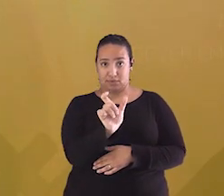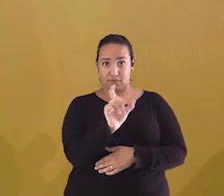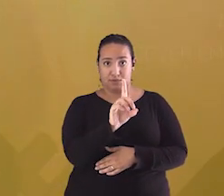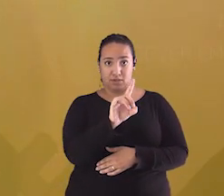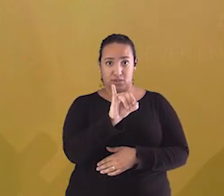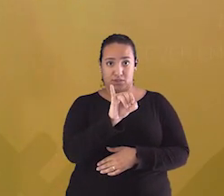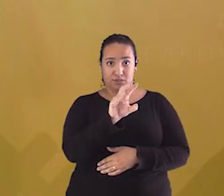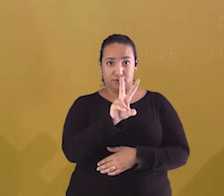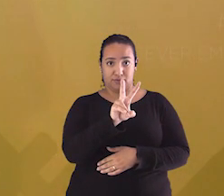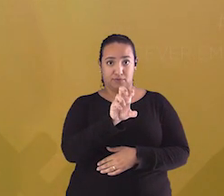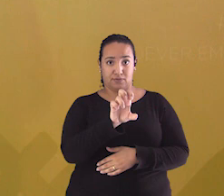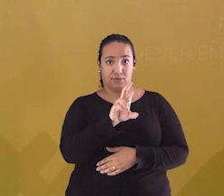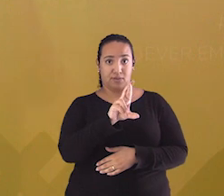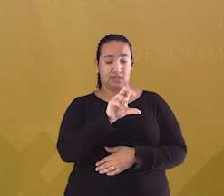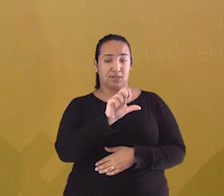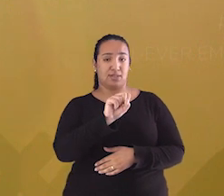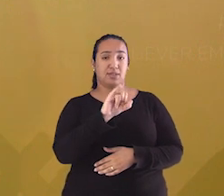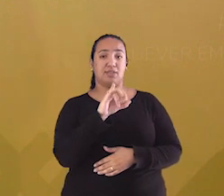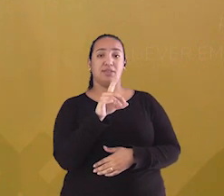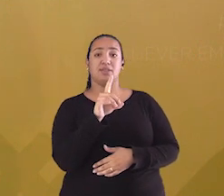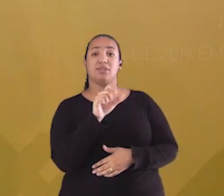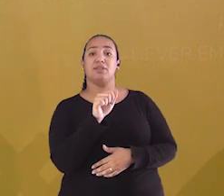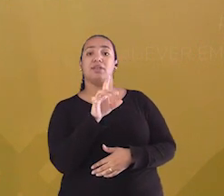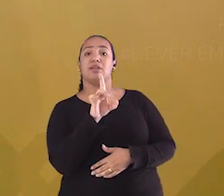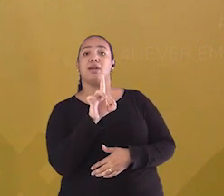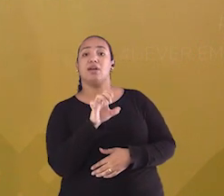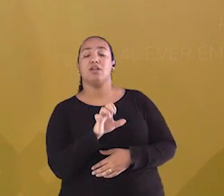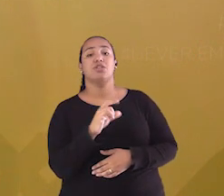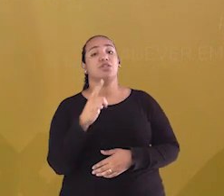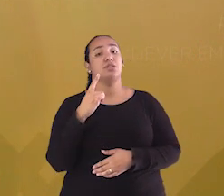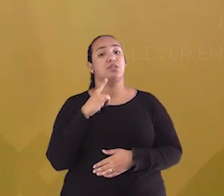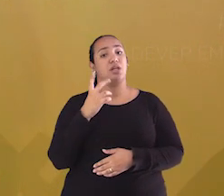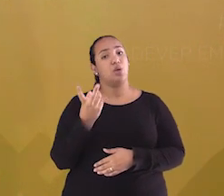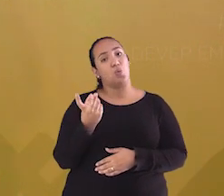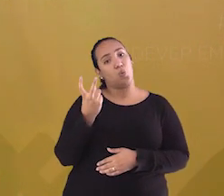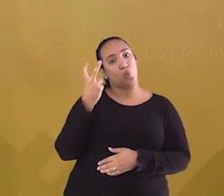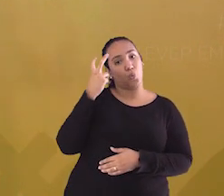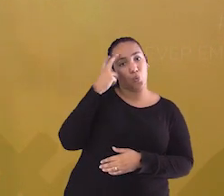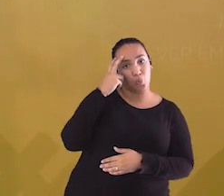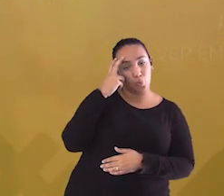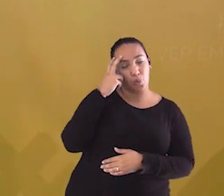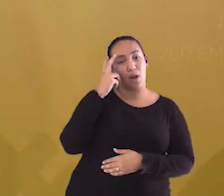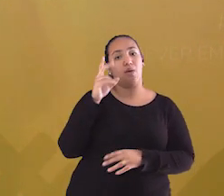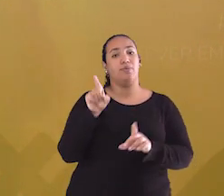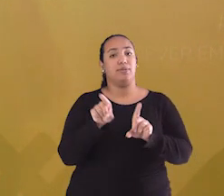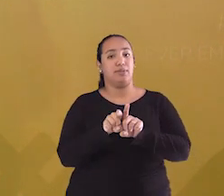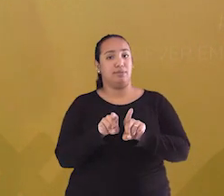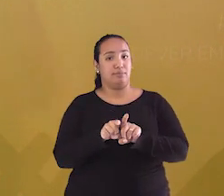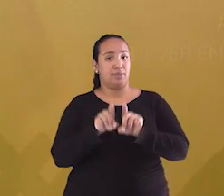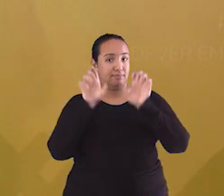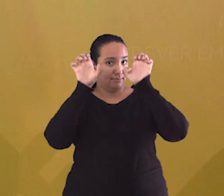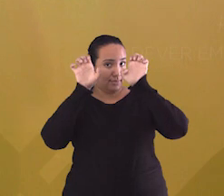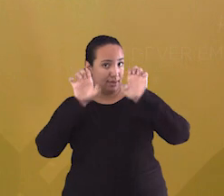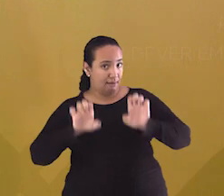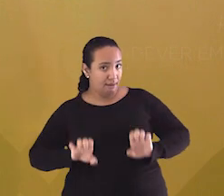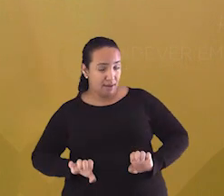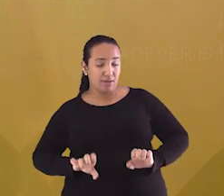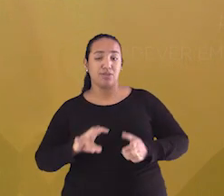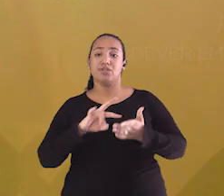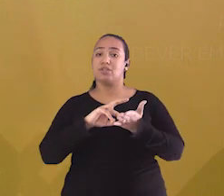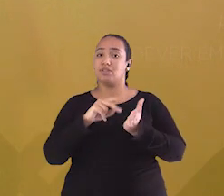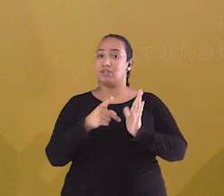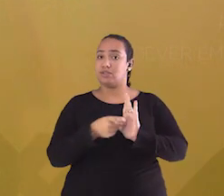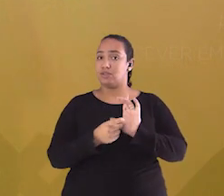que diz respeito aos nossos costumes e crenças. Existe diversidade étnica, que se diz respeito